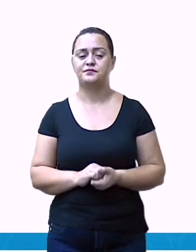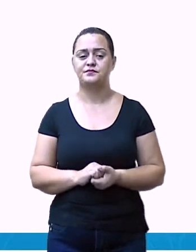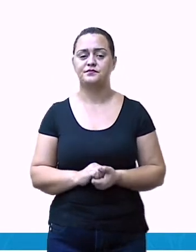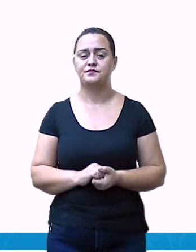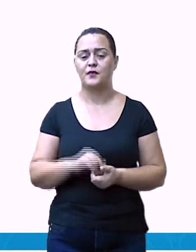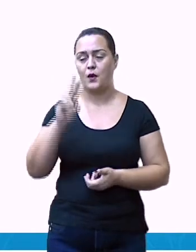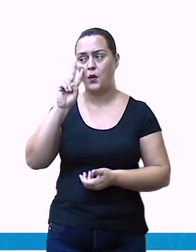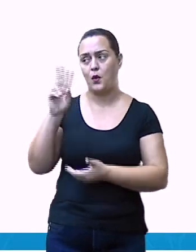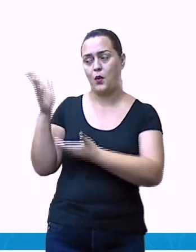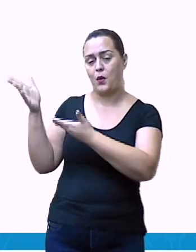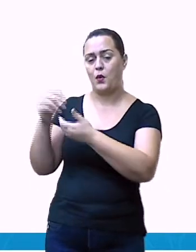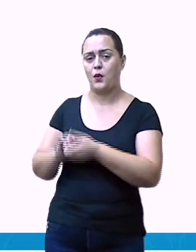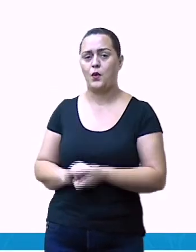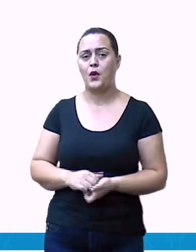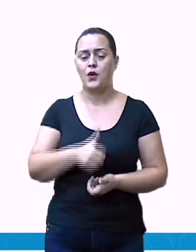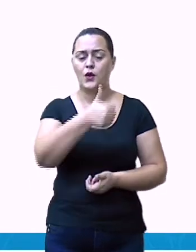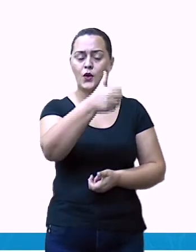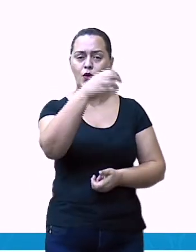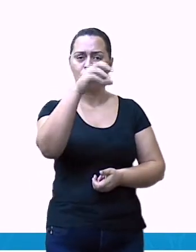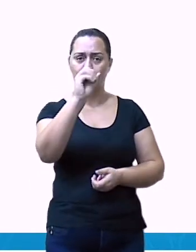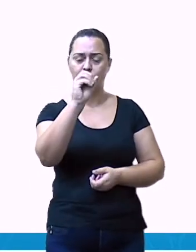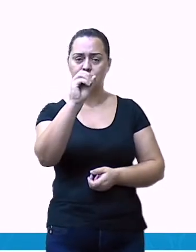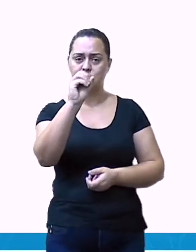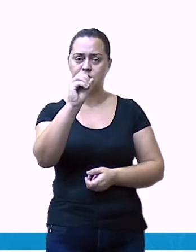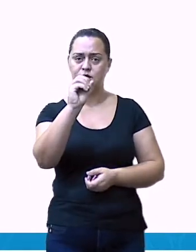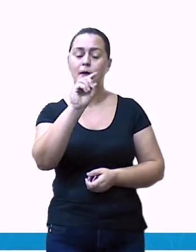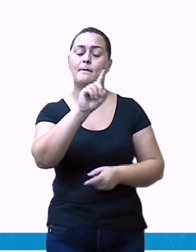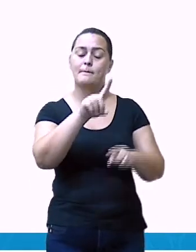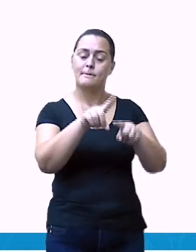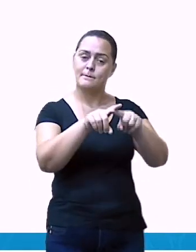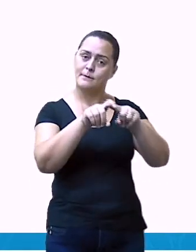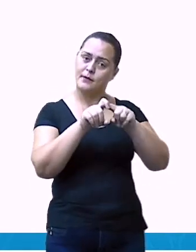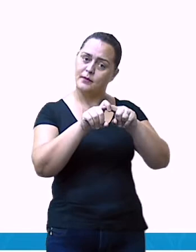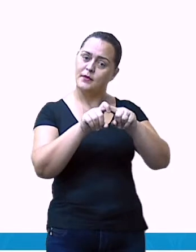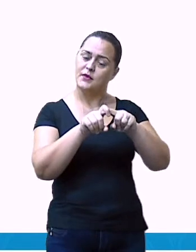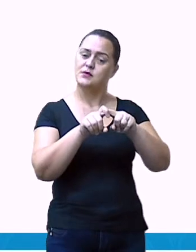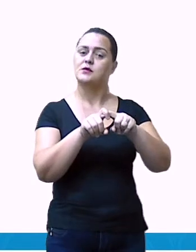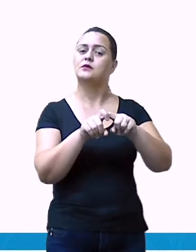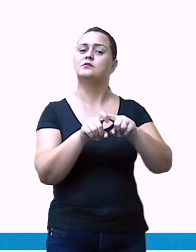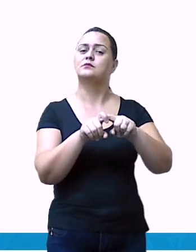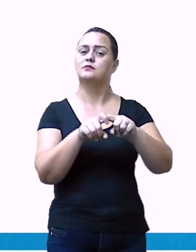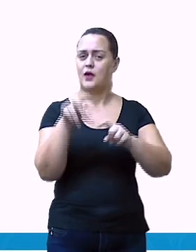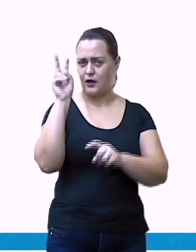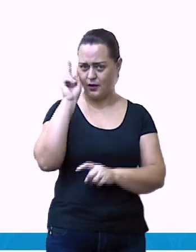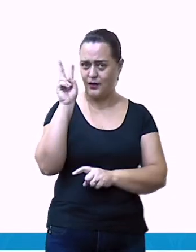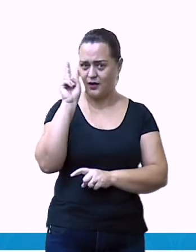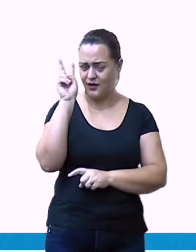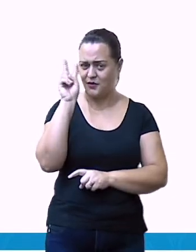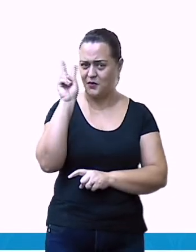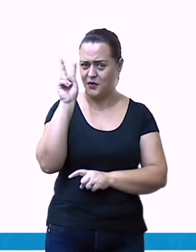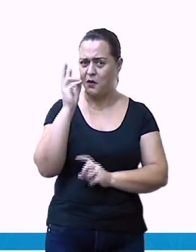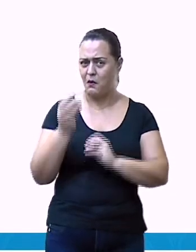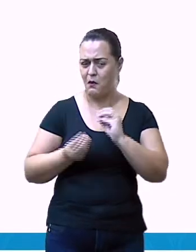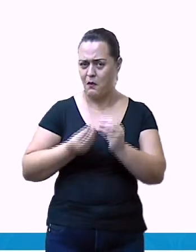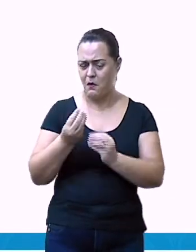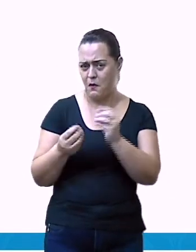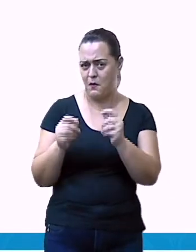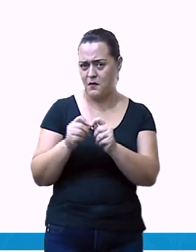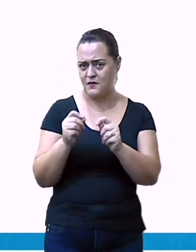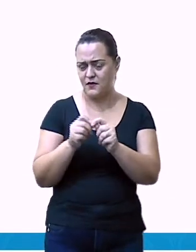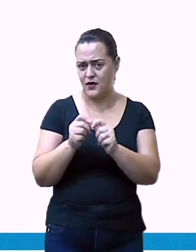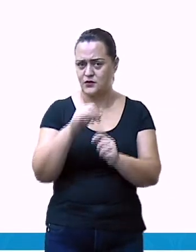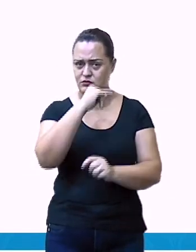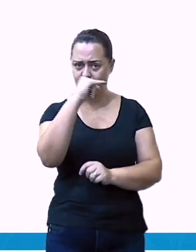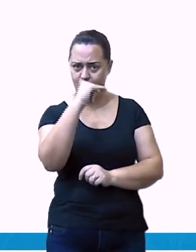para o meu vizinho, só que o meu vizinho vai passar emprestado também. Então, ao invés de ele ficar com 10, que era esse daqui,